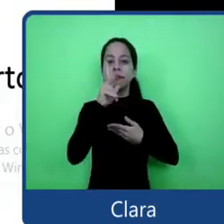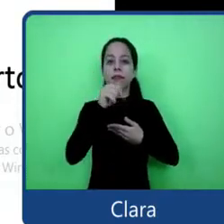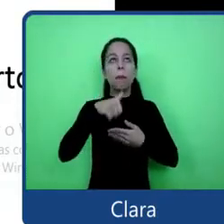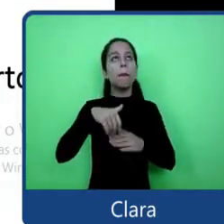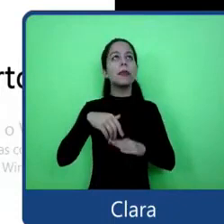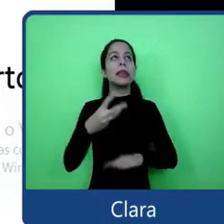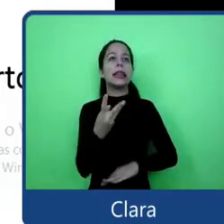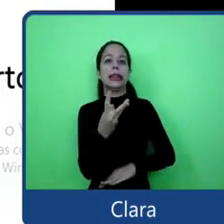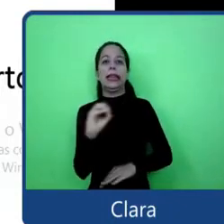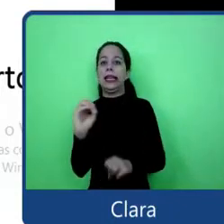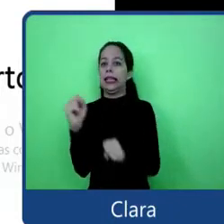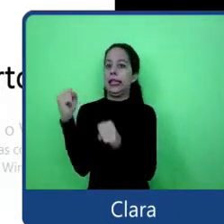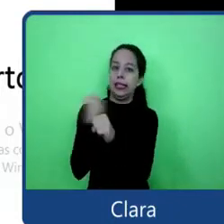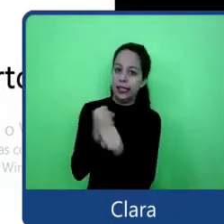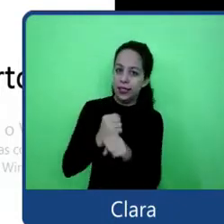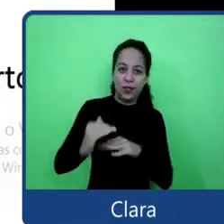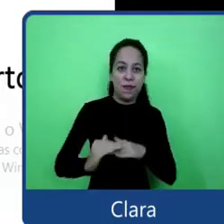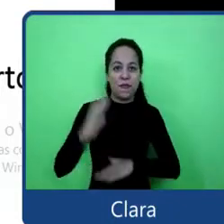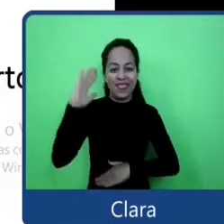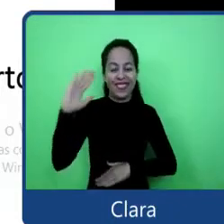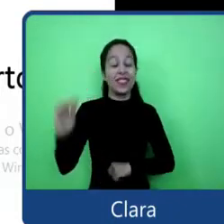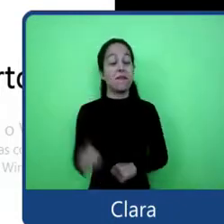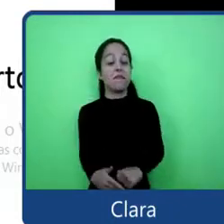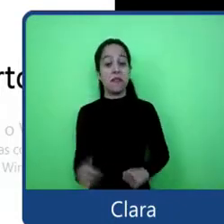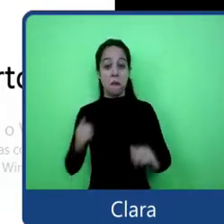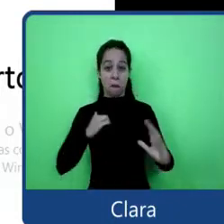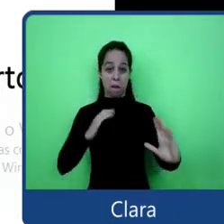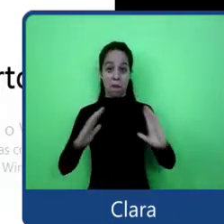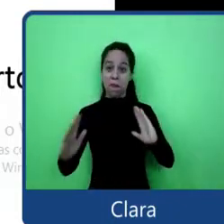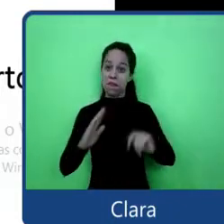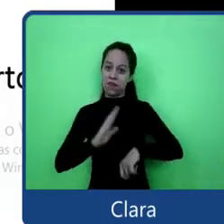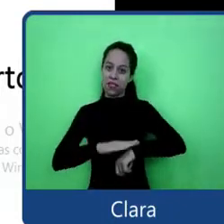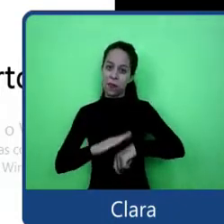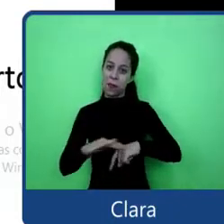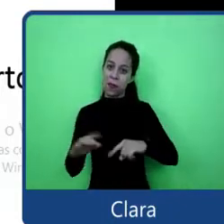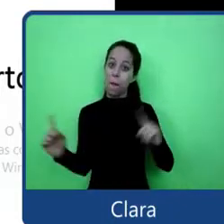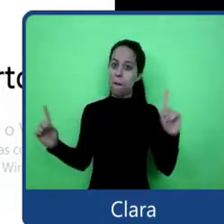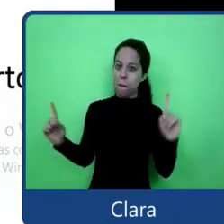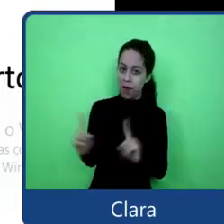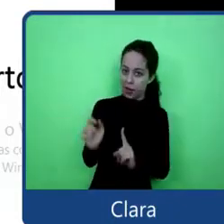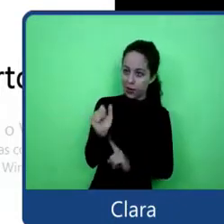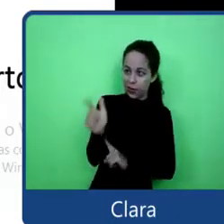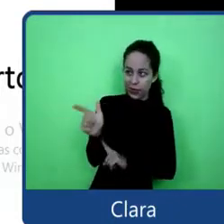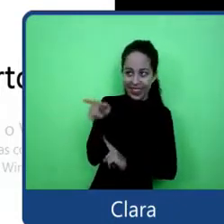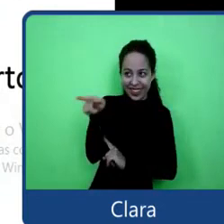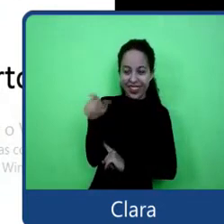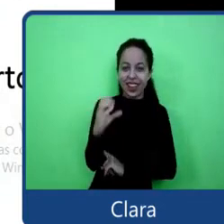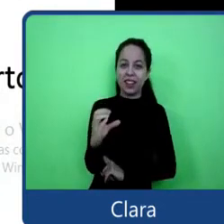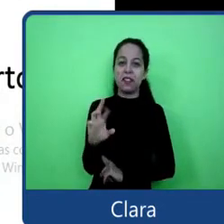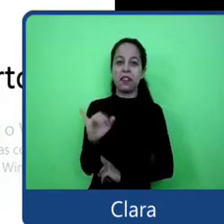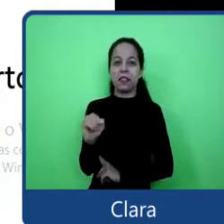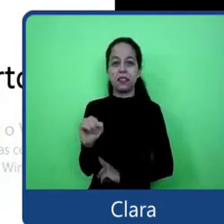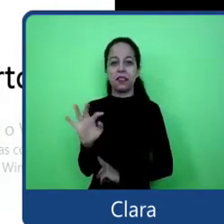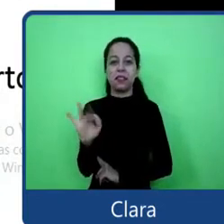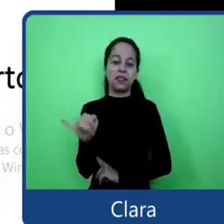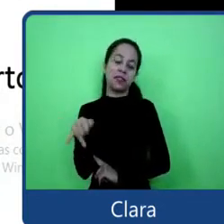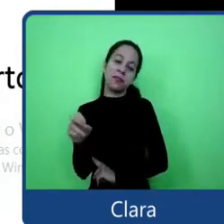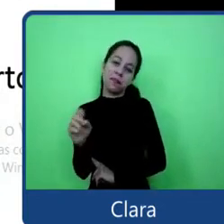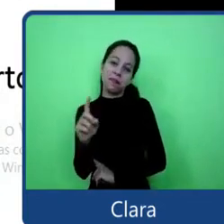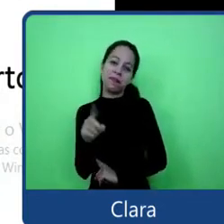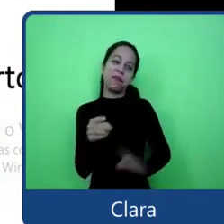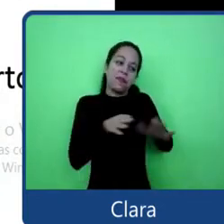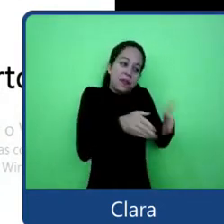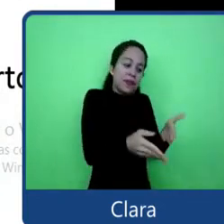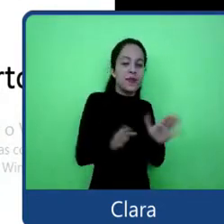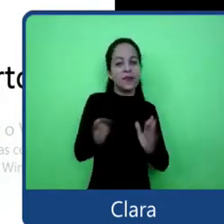a minha escala de tempo é menor do que a do professor Cristiano, né? Cada um tem um enfoque diferente, né? Mas no